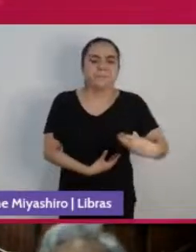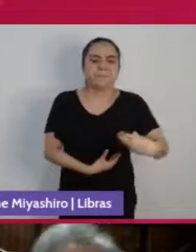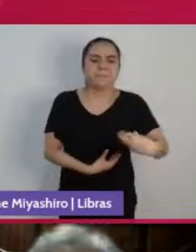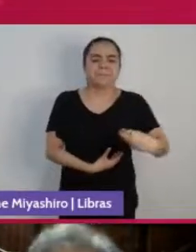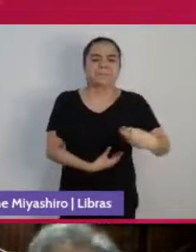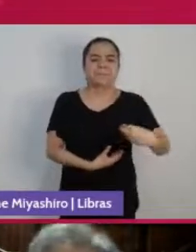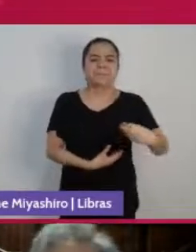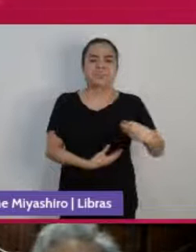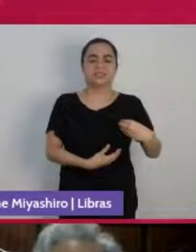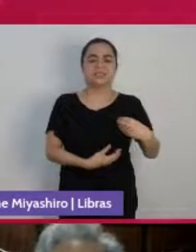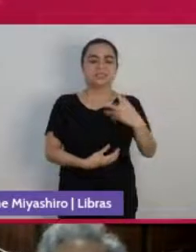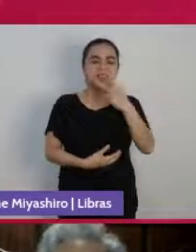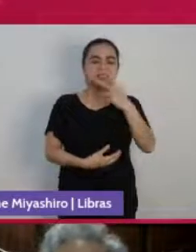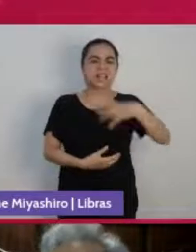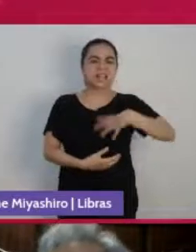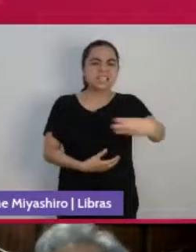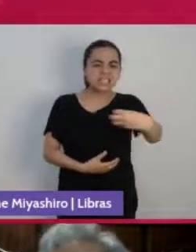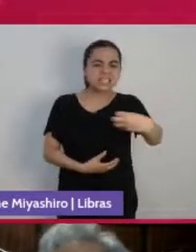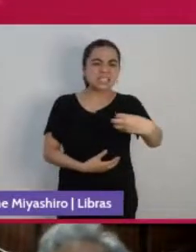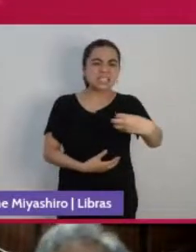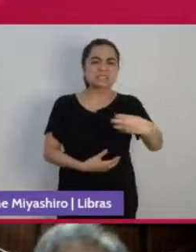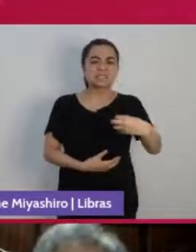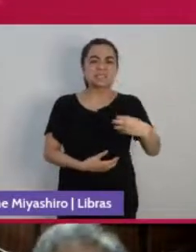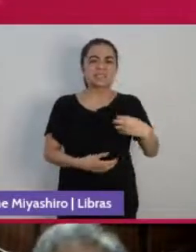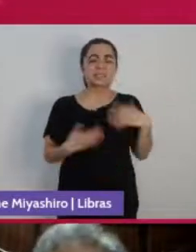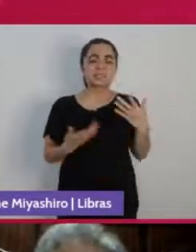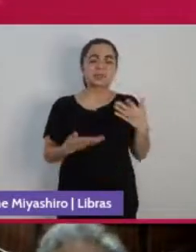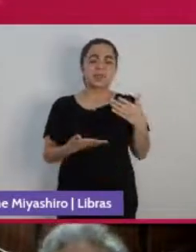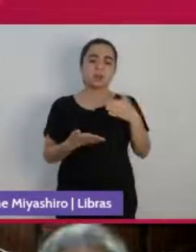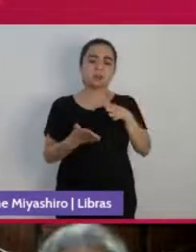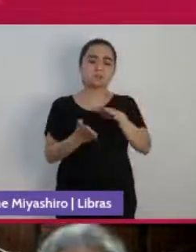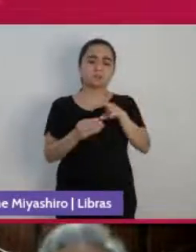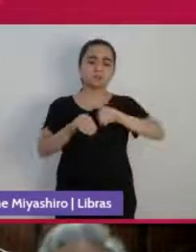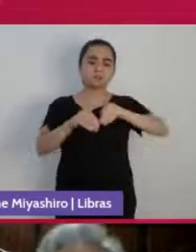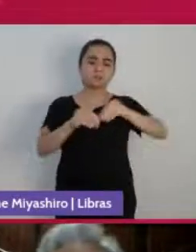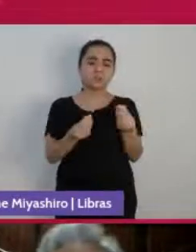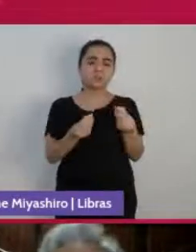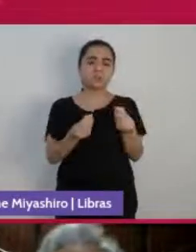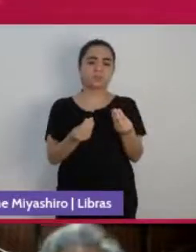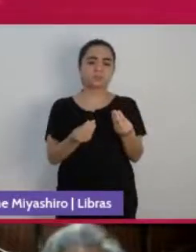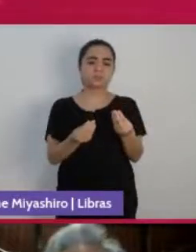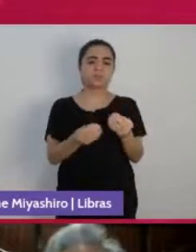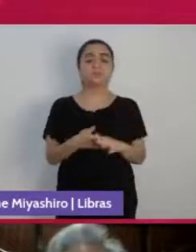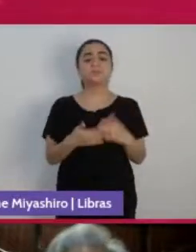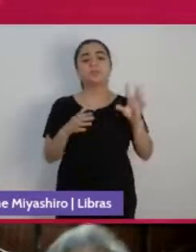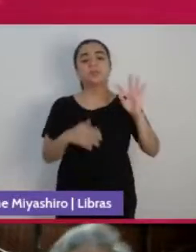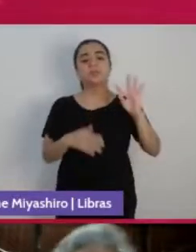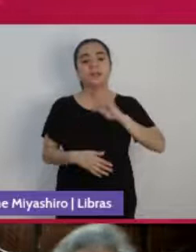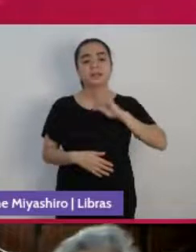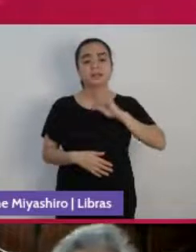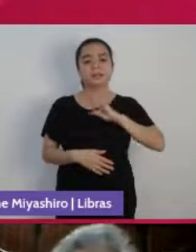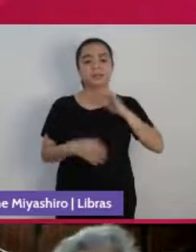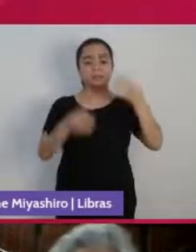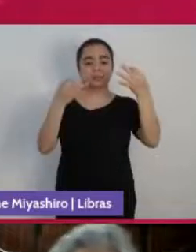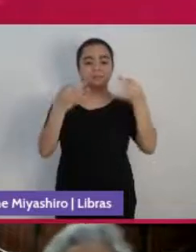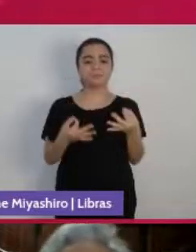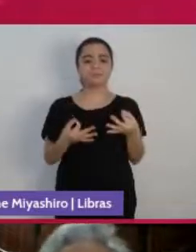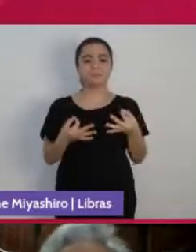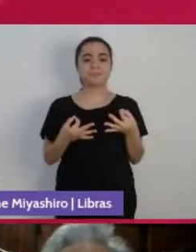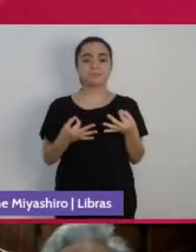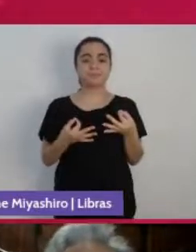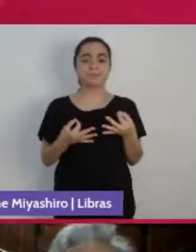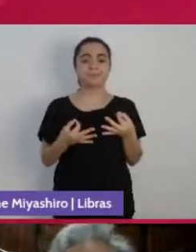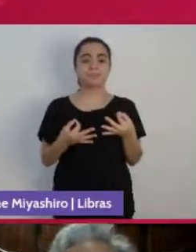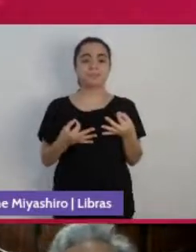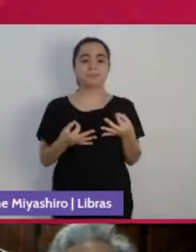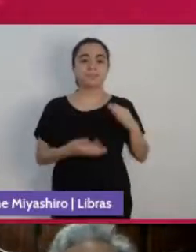a mama da paciente, né? Aí fica dobra. Então, a técnica correta de tracionar a mama,